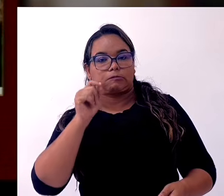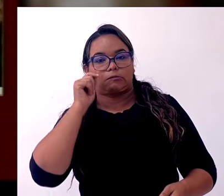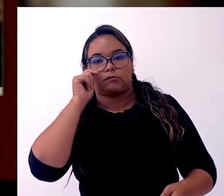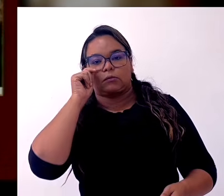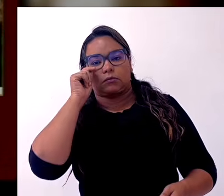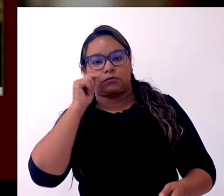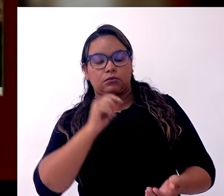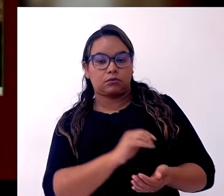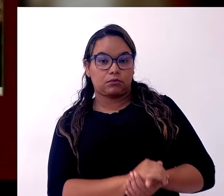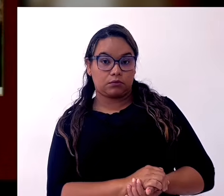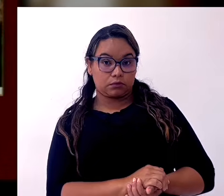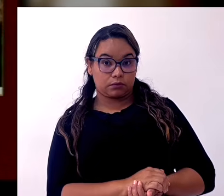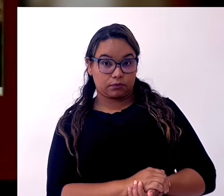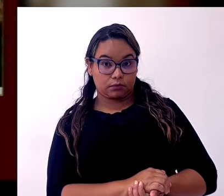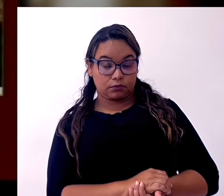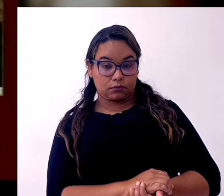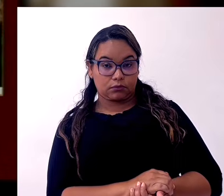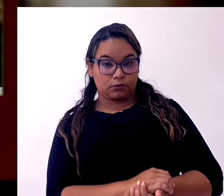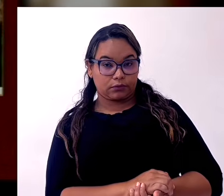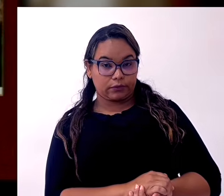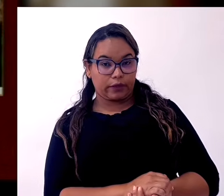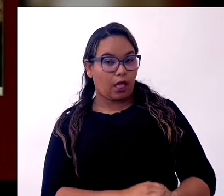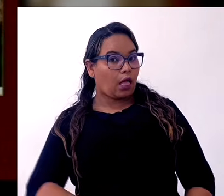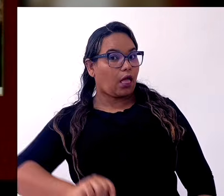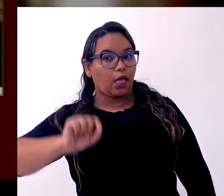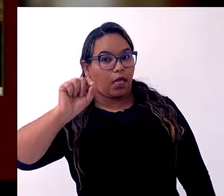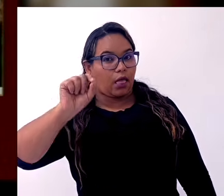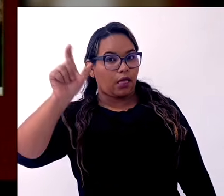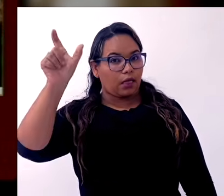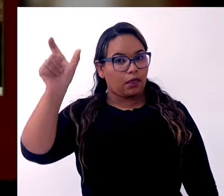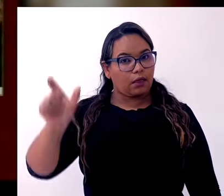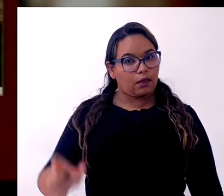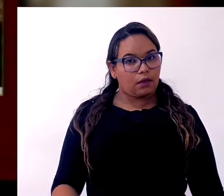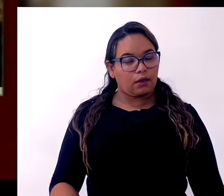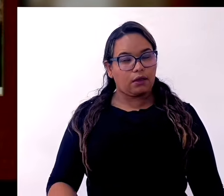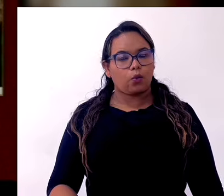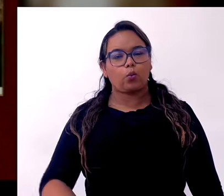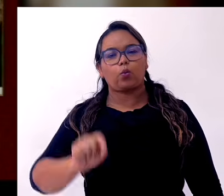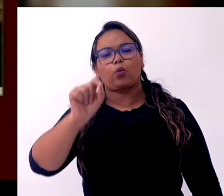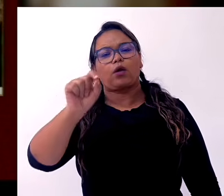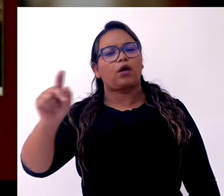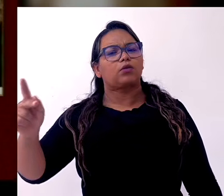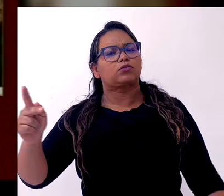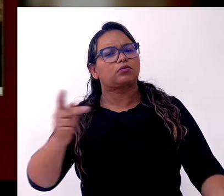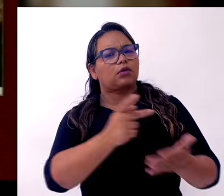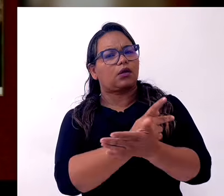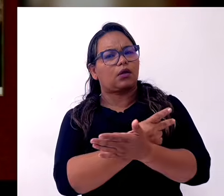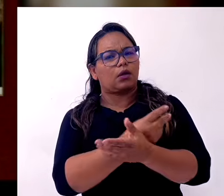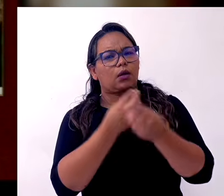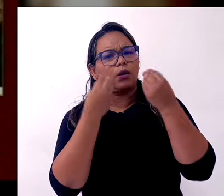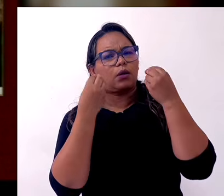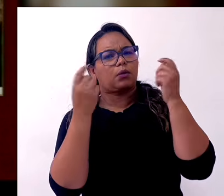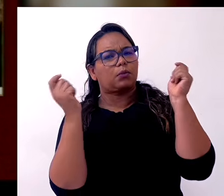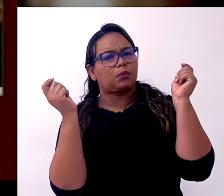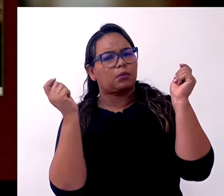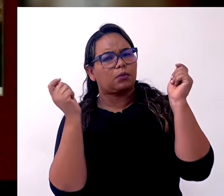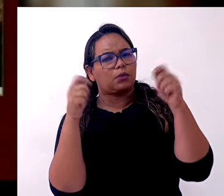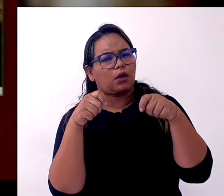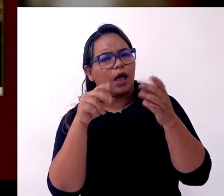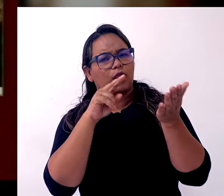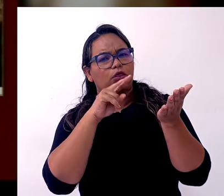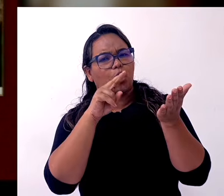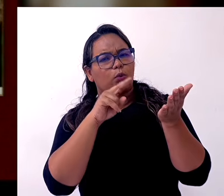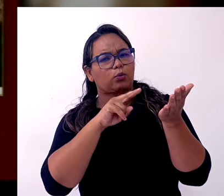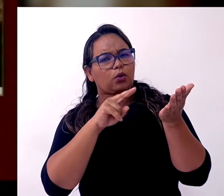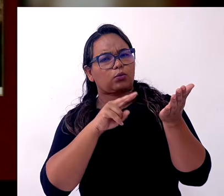No artigo Das Bositz im Pentagon, Os Males que se Sentam no Pentágono, foi escrito por um homem,